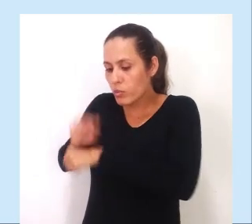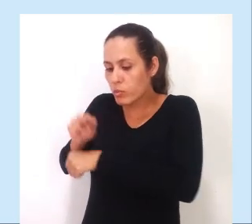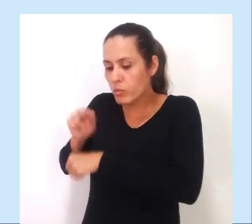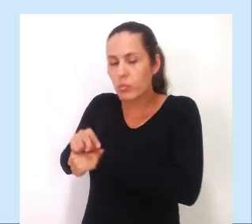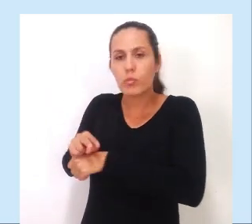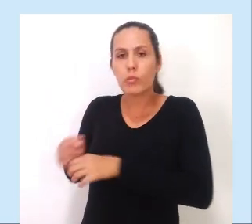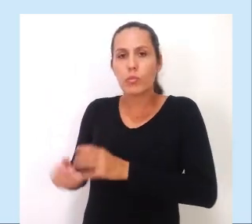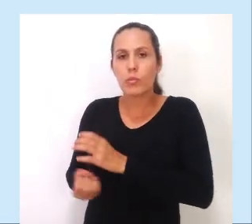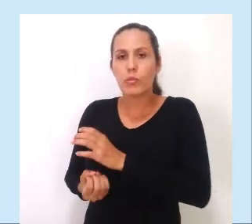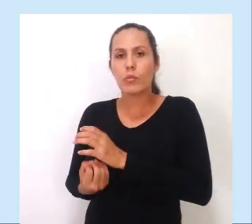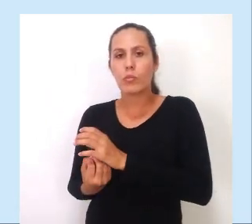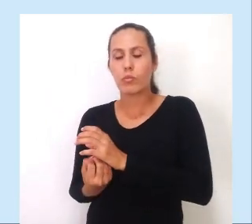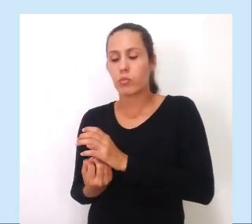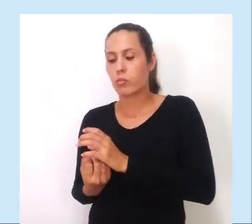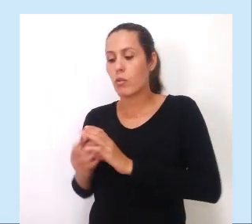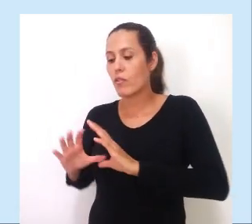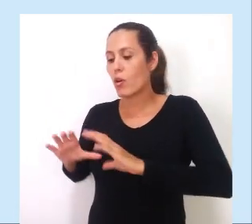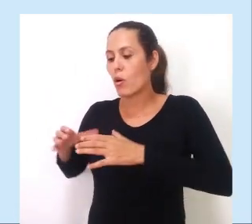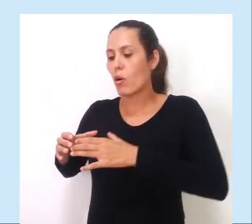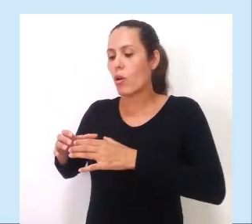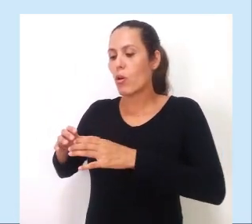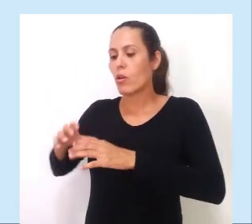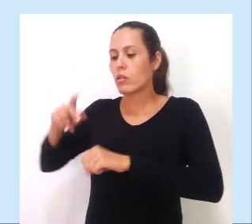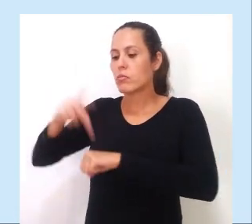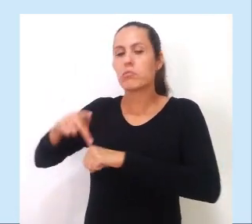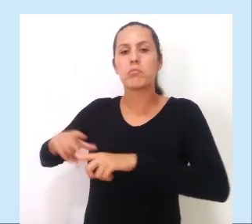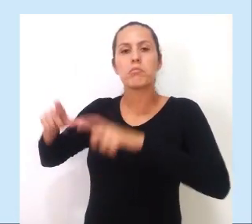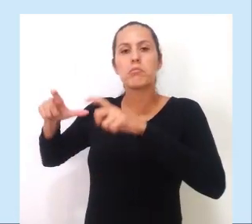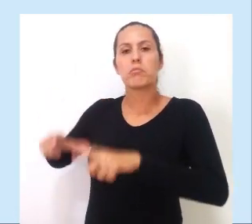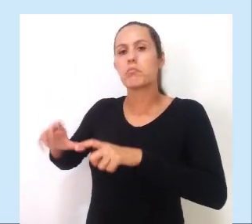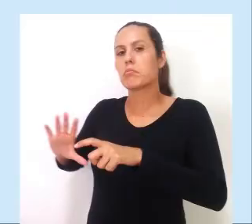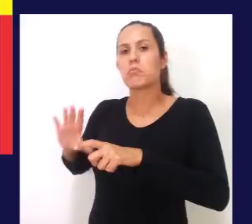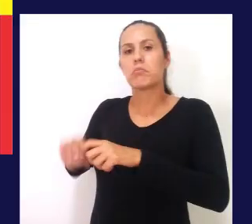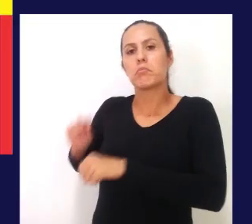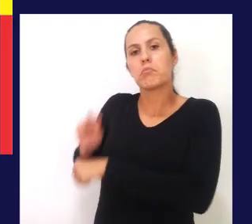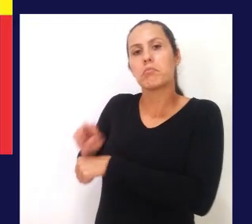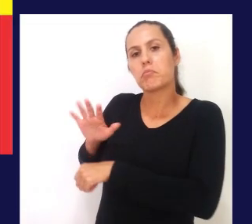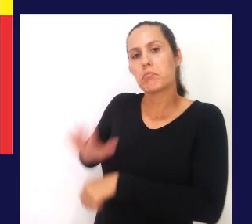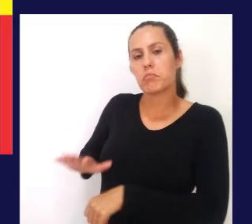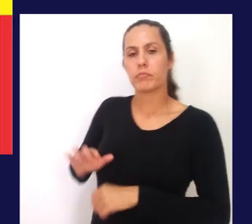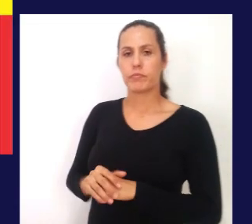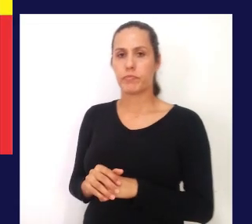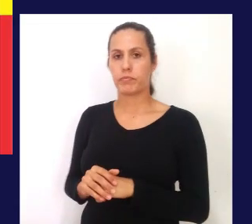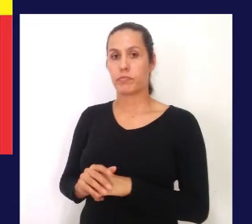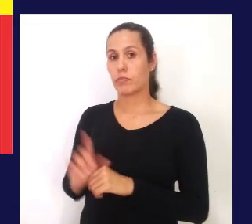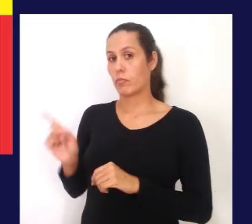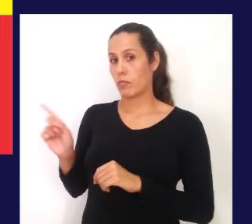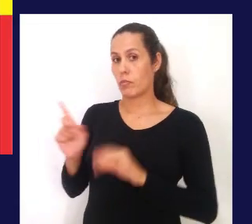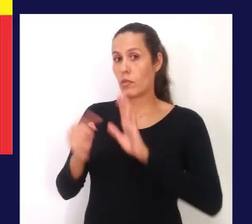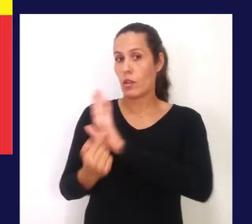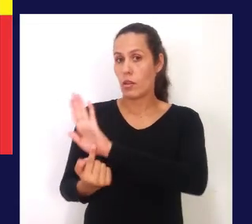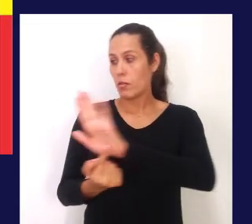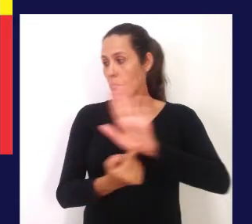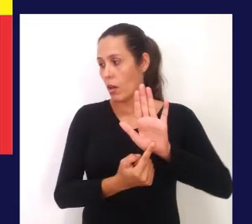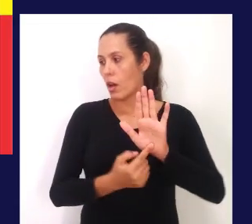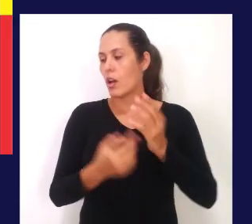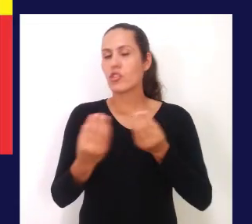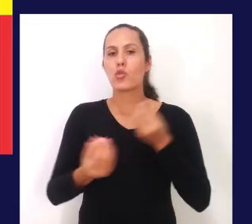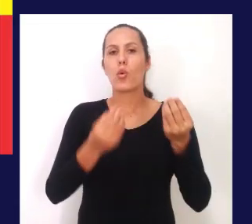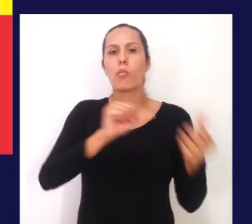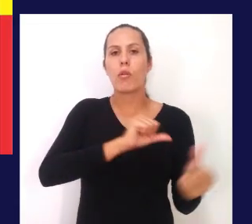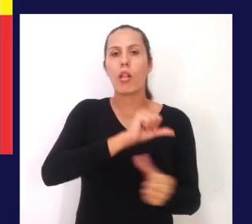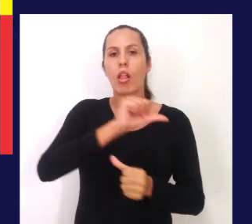suas atividades que ficaram preservados em rochas. E aí eu gostaria que vocês observassem nessa